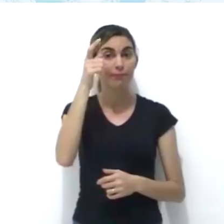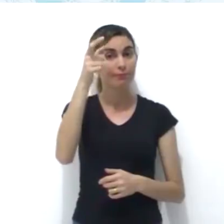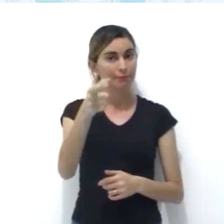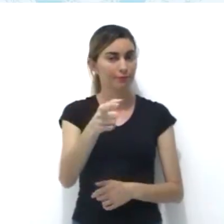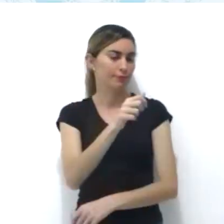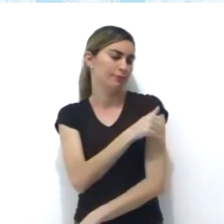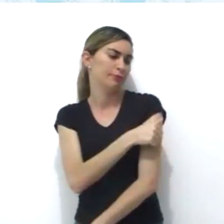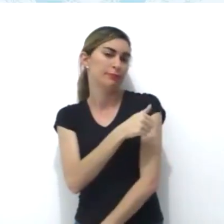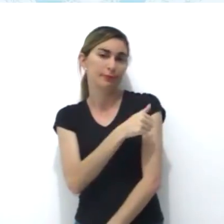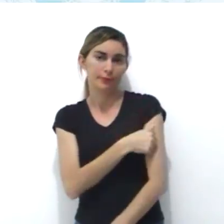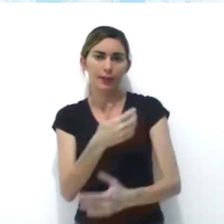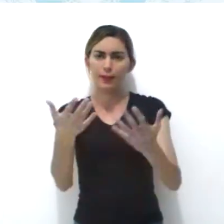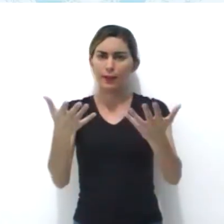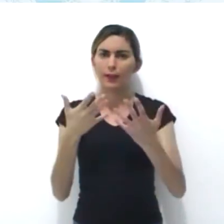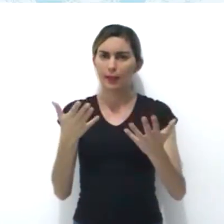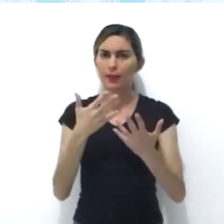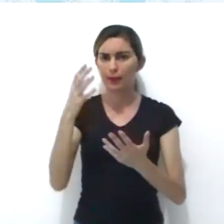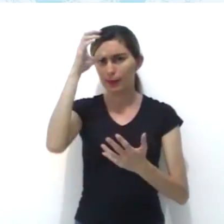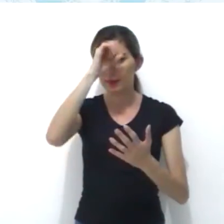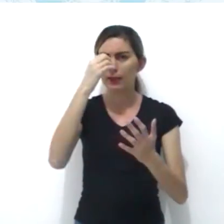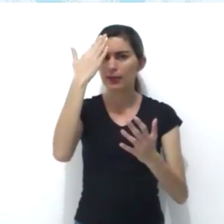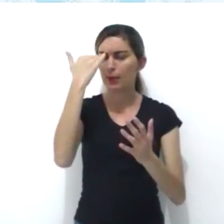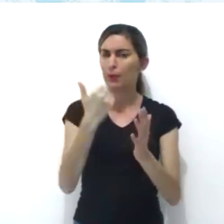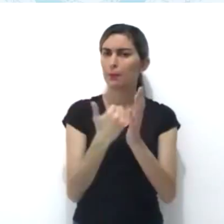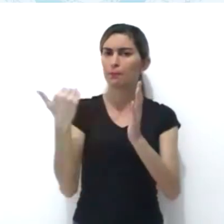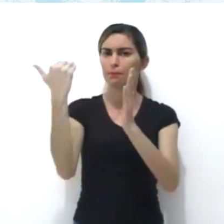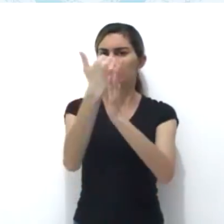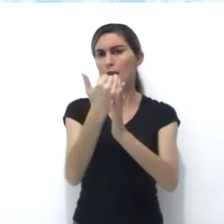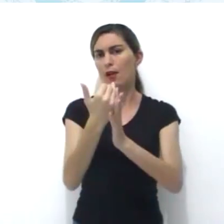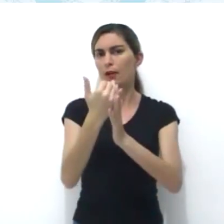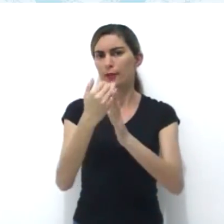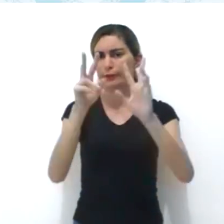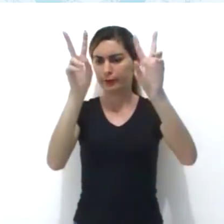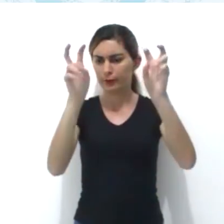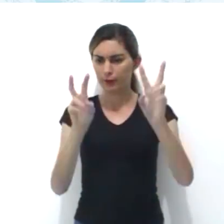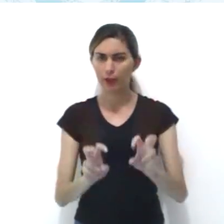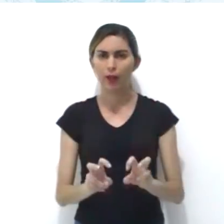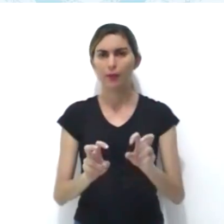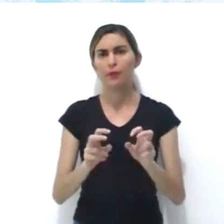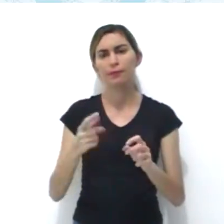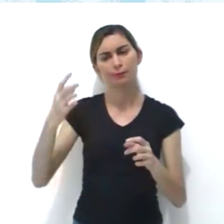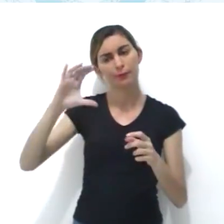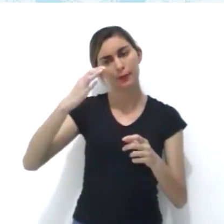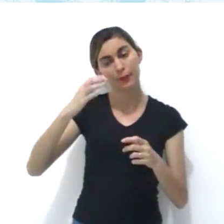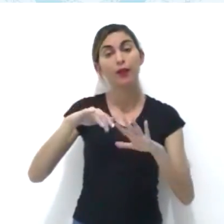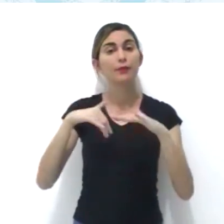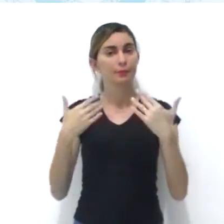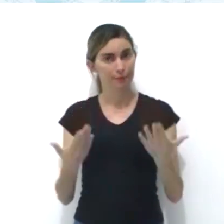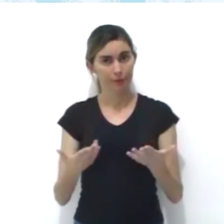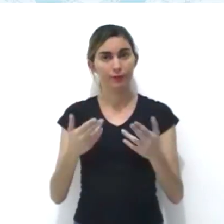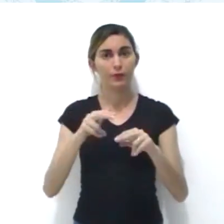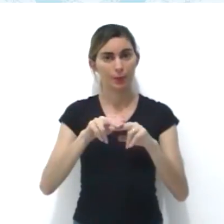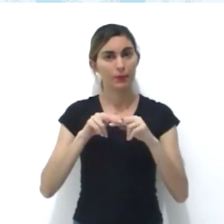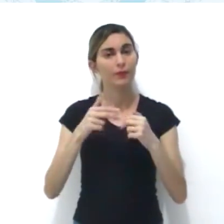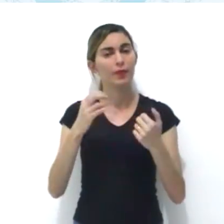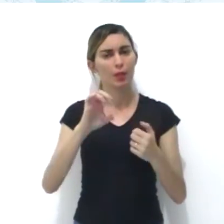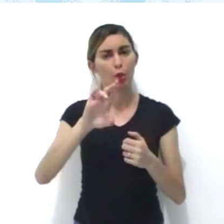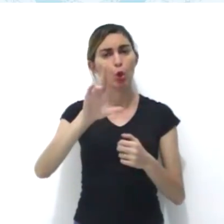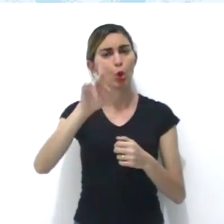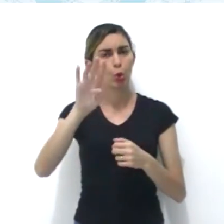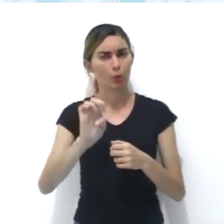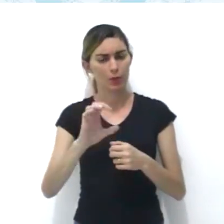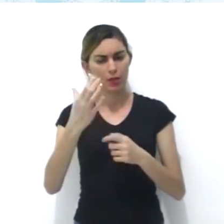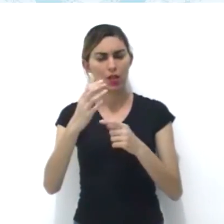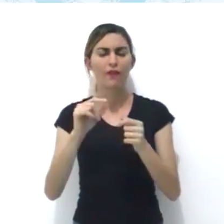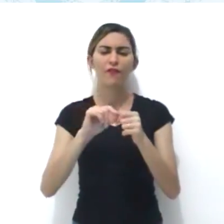a questão do interesse do aluno, de querer saber mais, de querer aprofundar mais sobre os temas científicos? Essa é a intenção do clube de